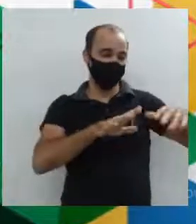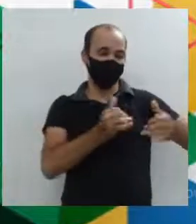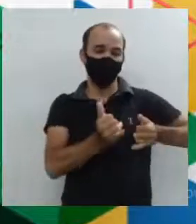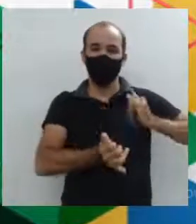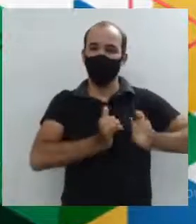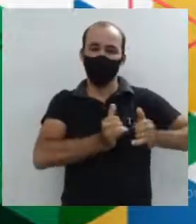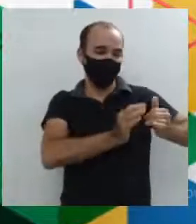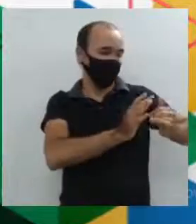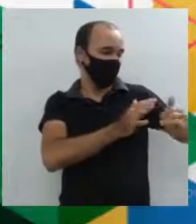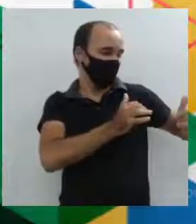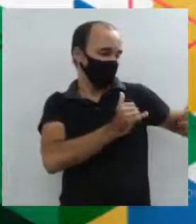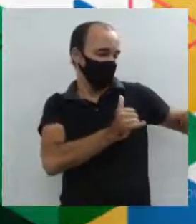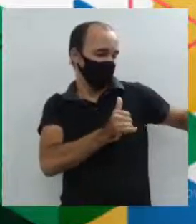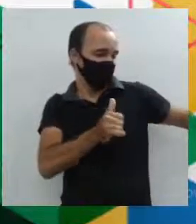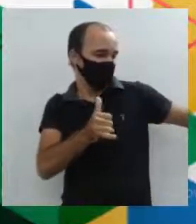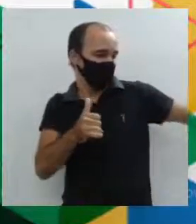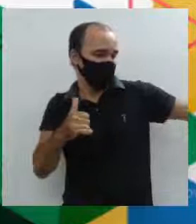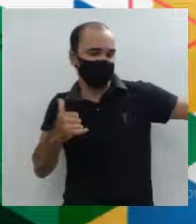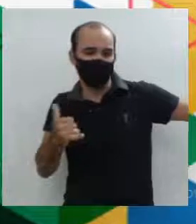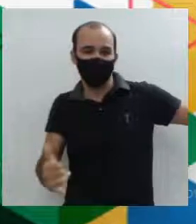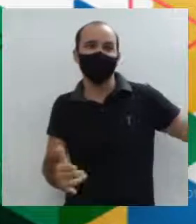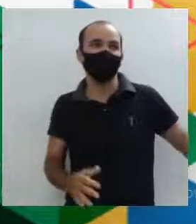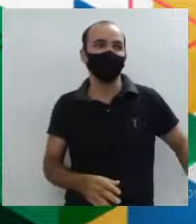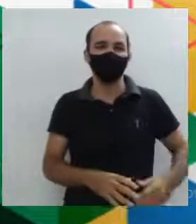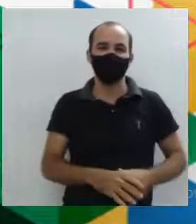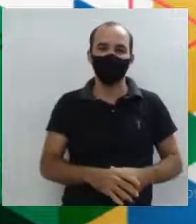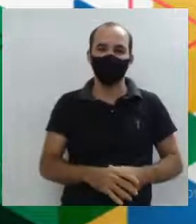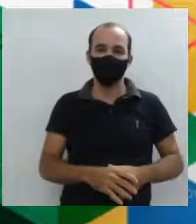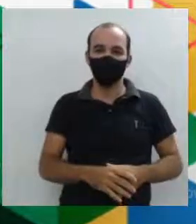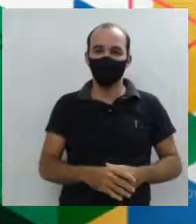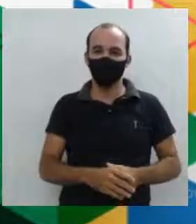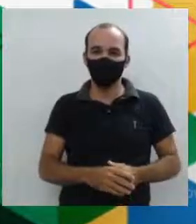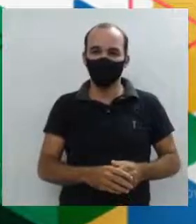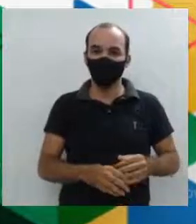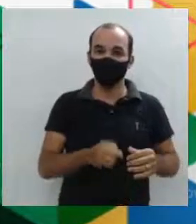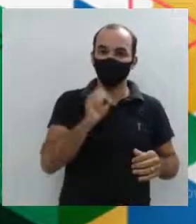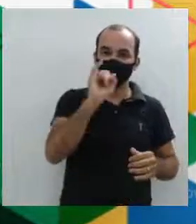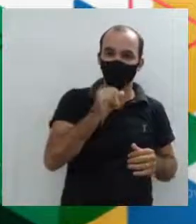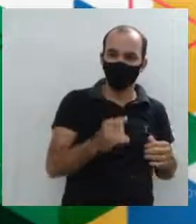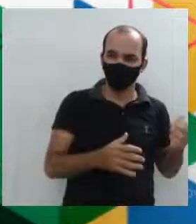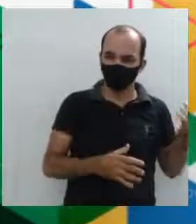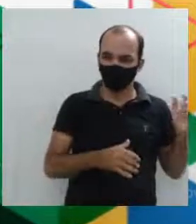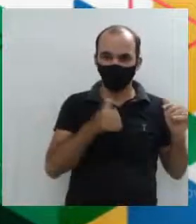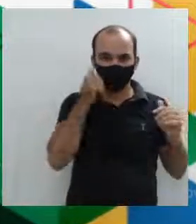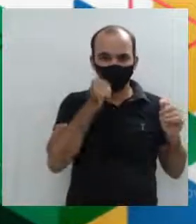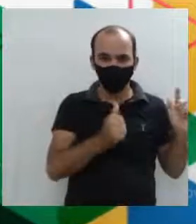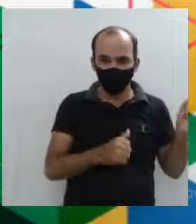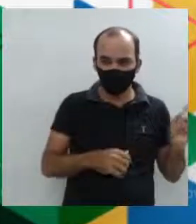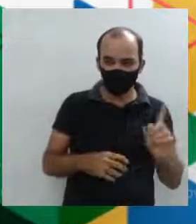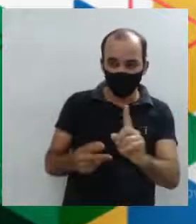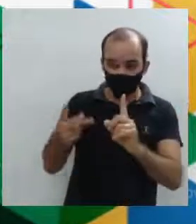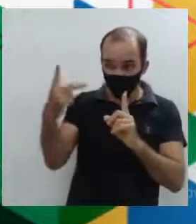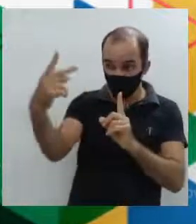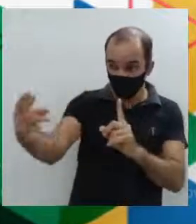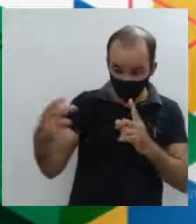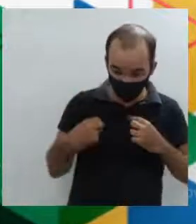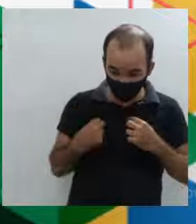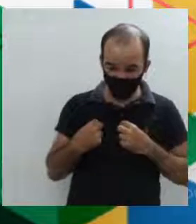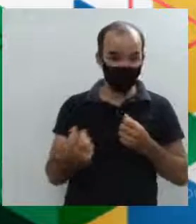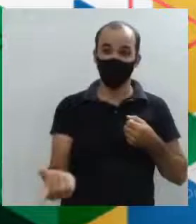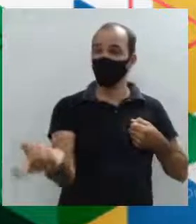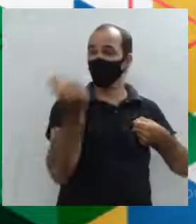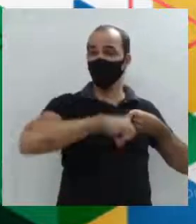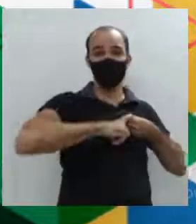com a mesma roupa, como disse a minha esposa certa vez, se eu chegar na festa e estiver uma pessoa com a mesma roupa que eu estiver, eu volto